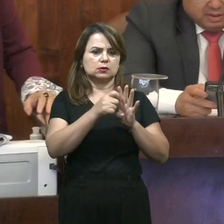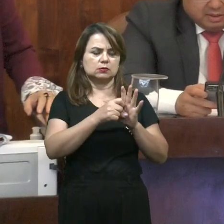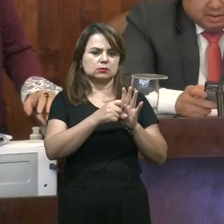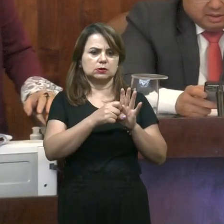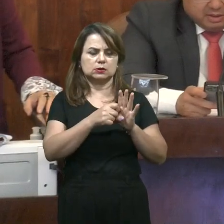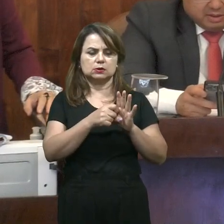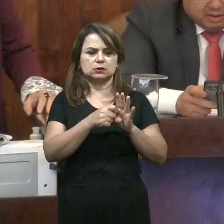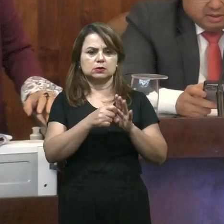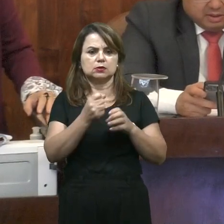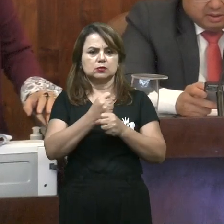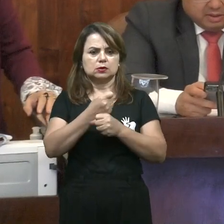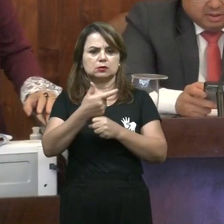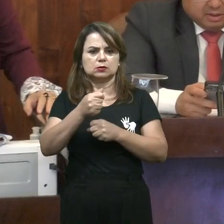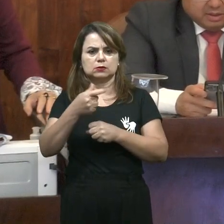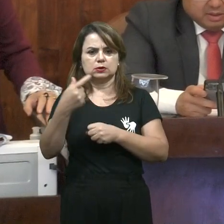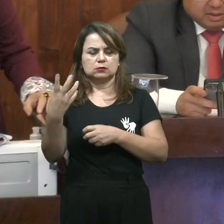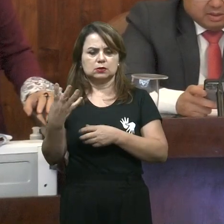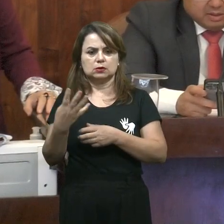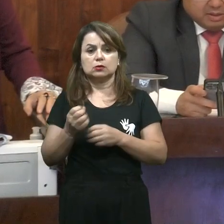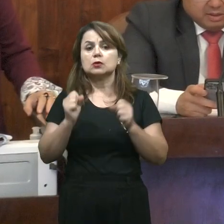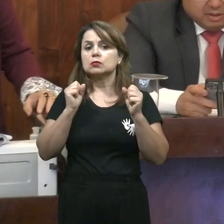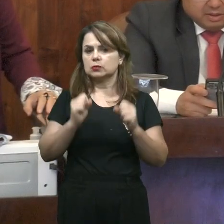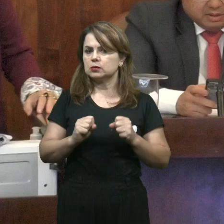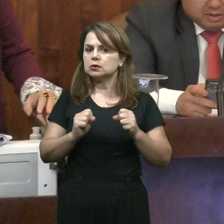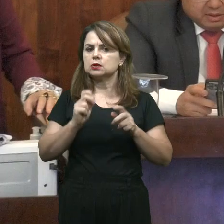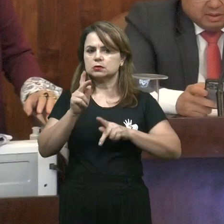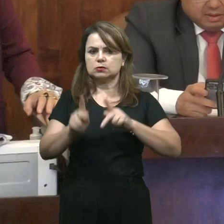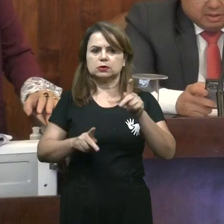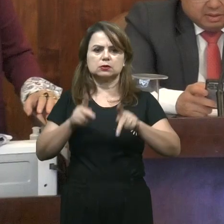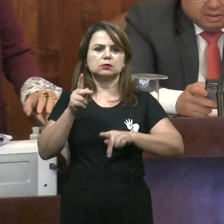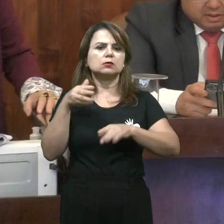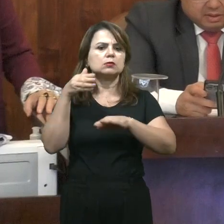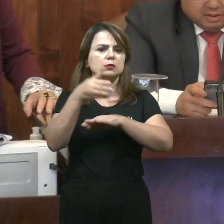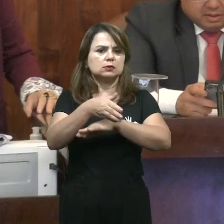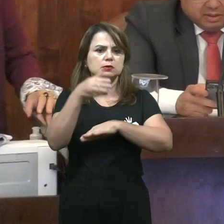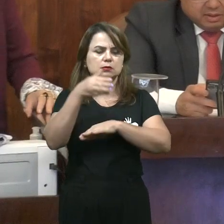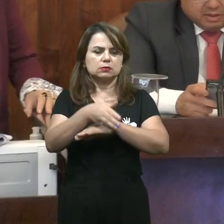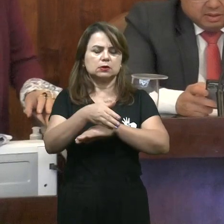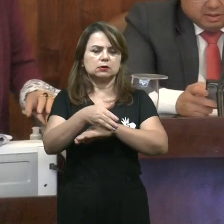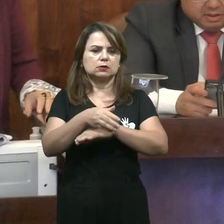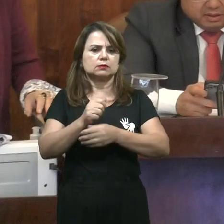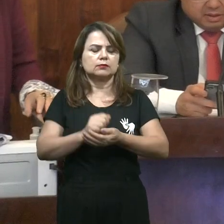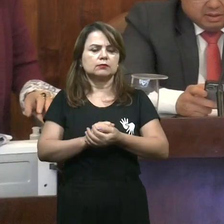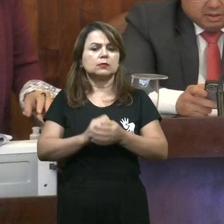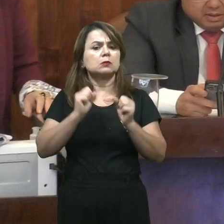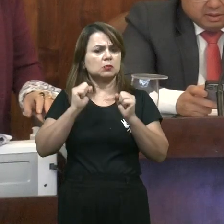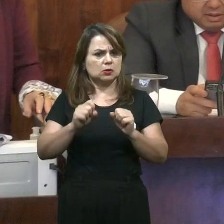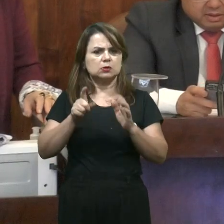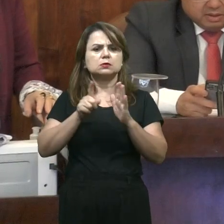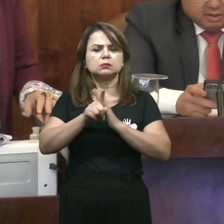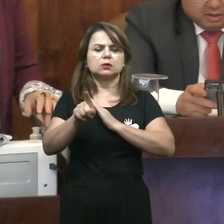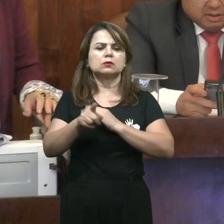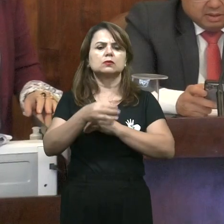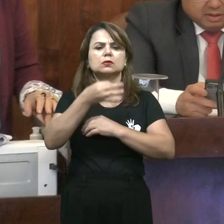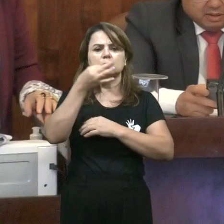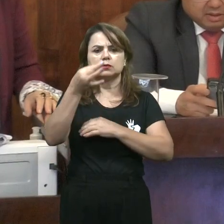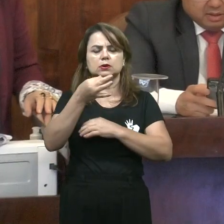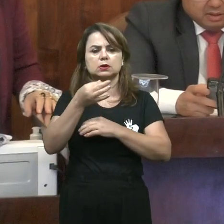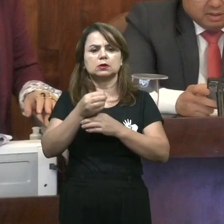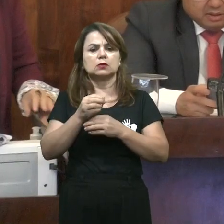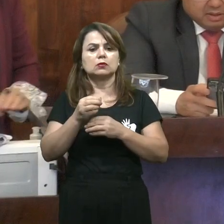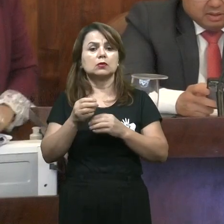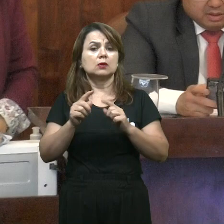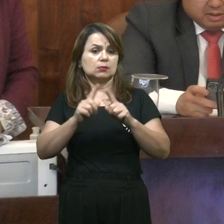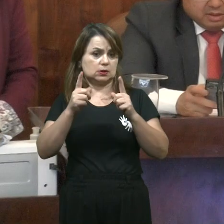ficando a participação popular garantida com perguntas e sugestões através do e-mail da Câmara.